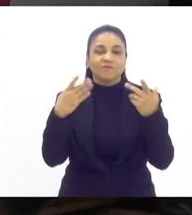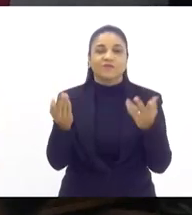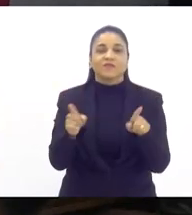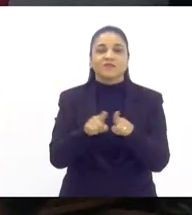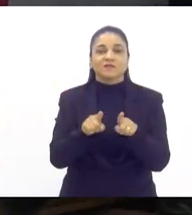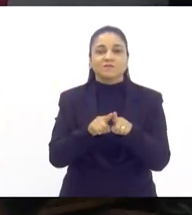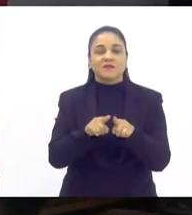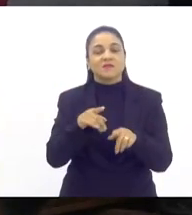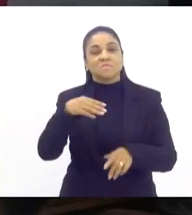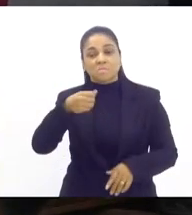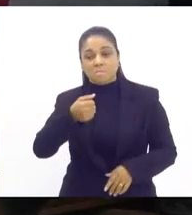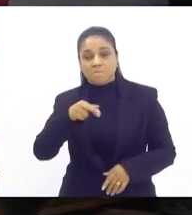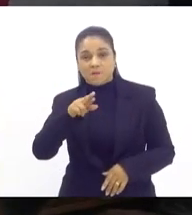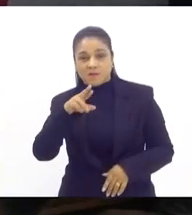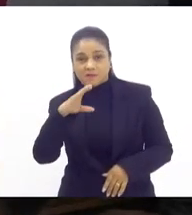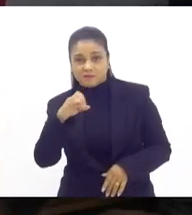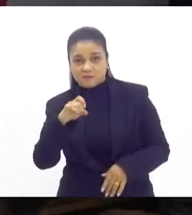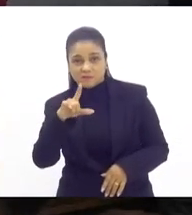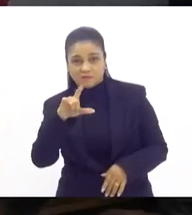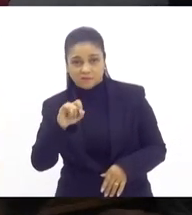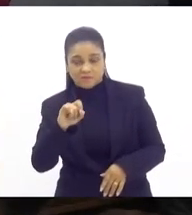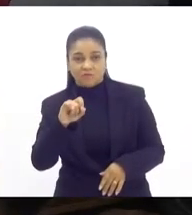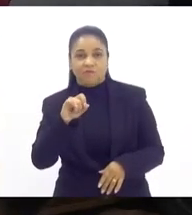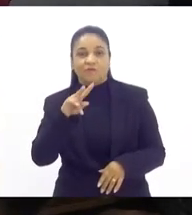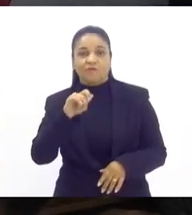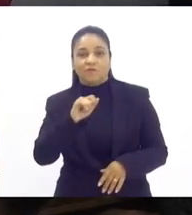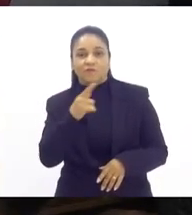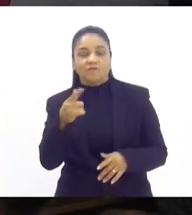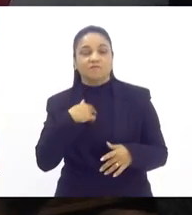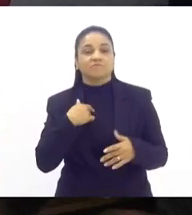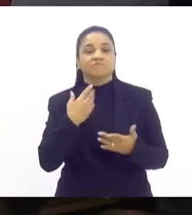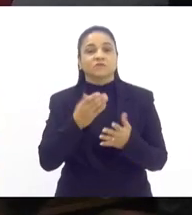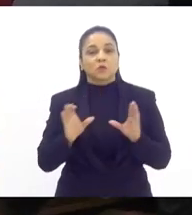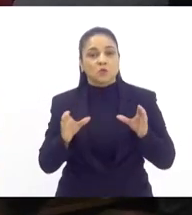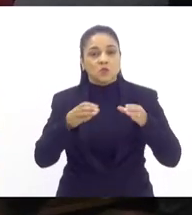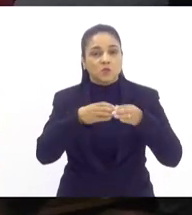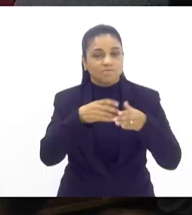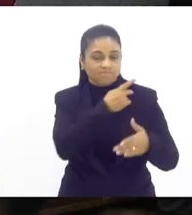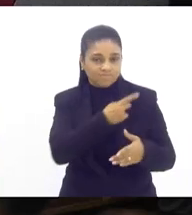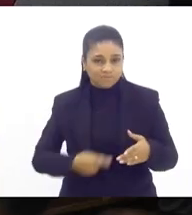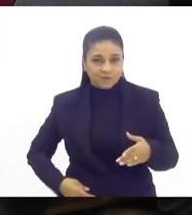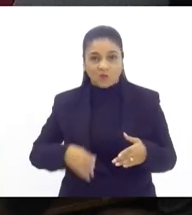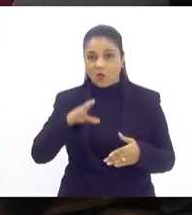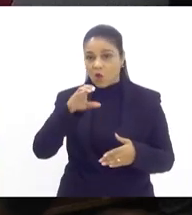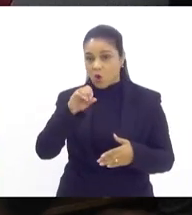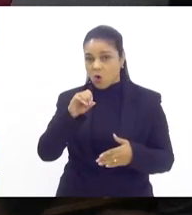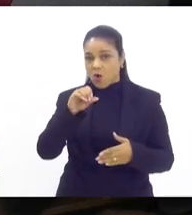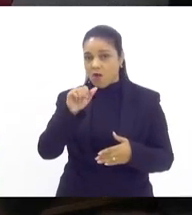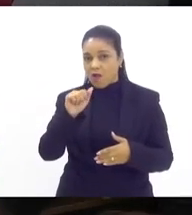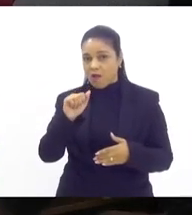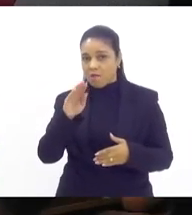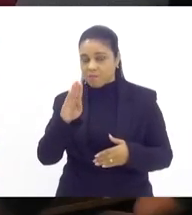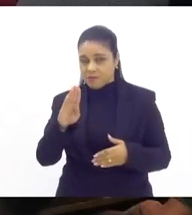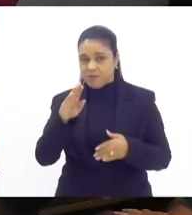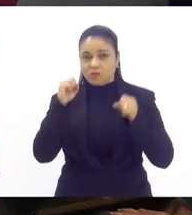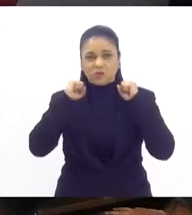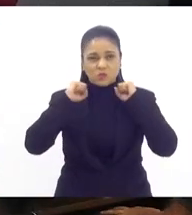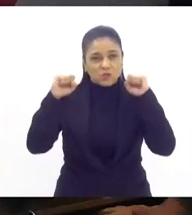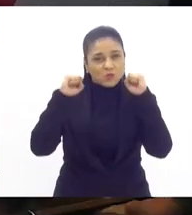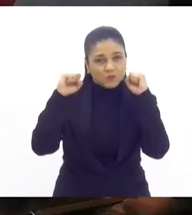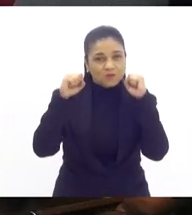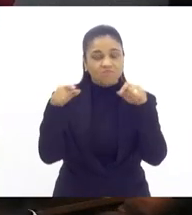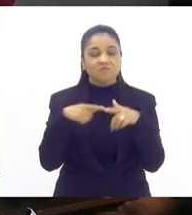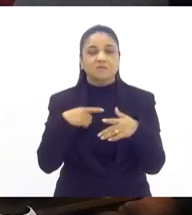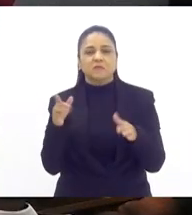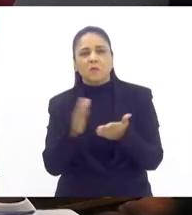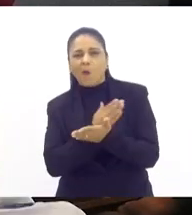Vargas presidente da Comissão de juizado do torcedor da OAB é nós teríamos alguns participantes